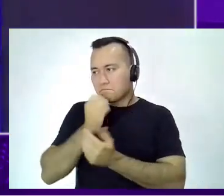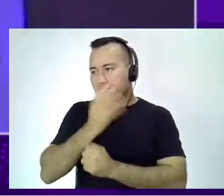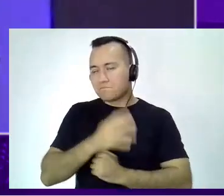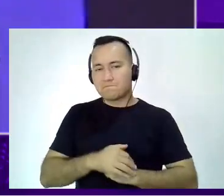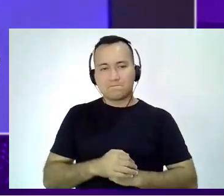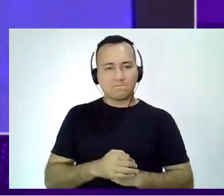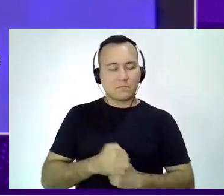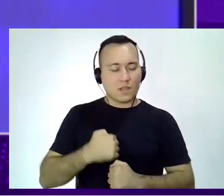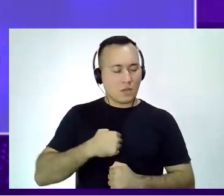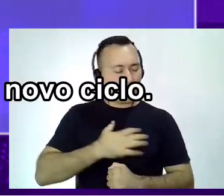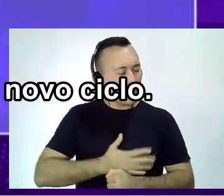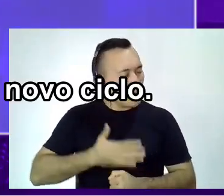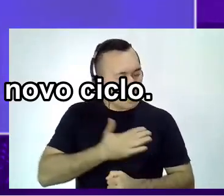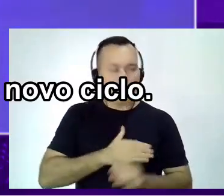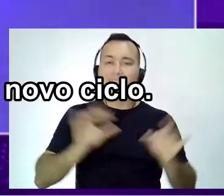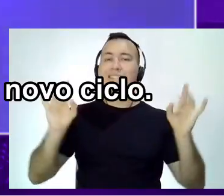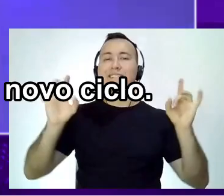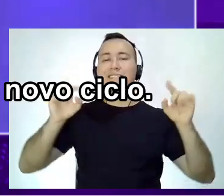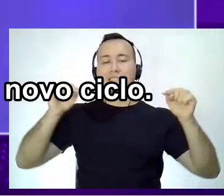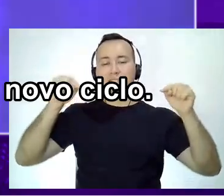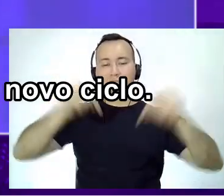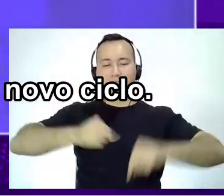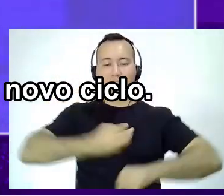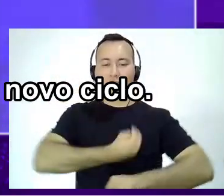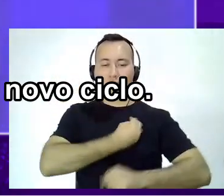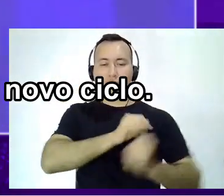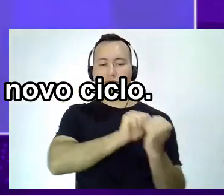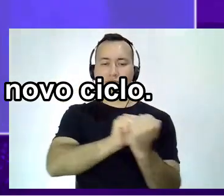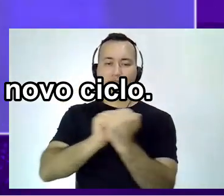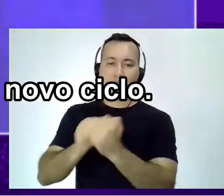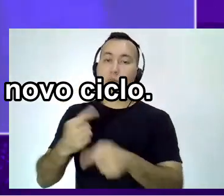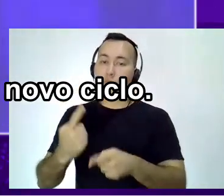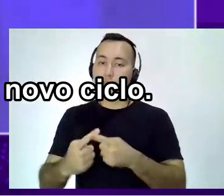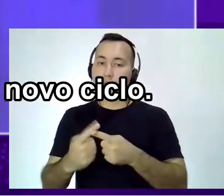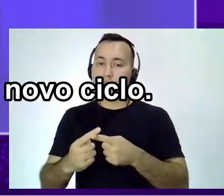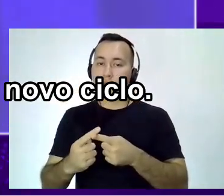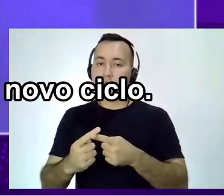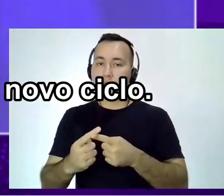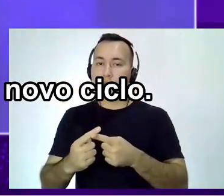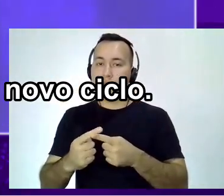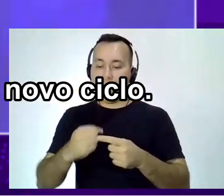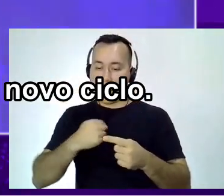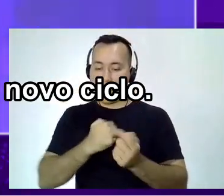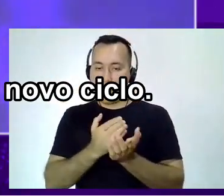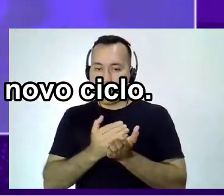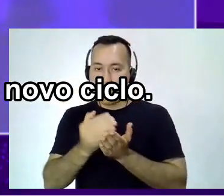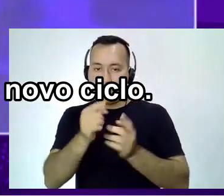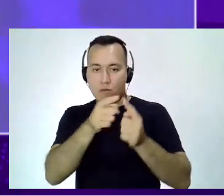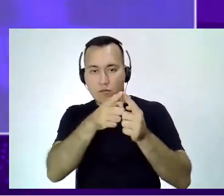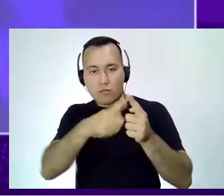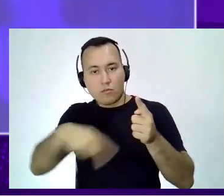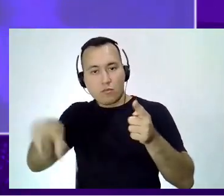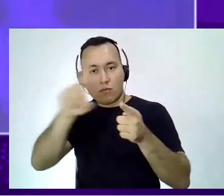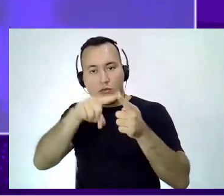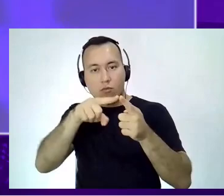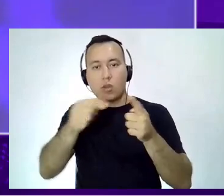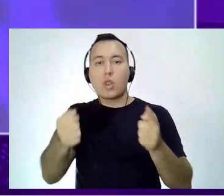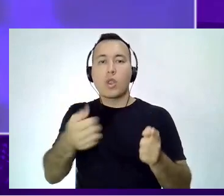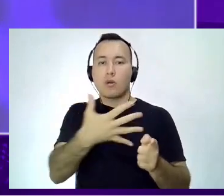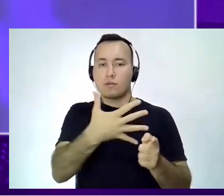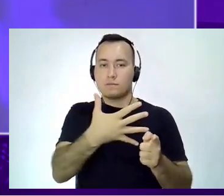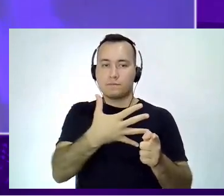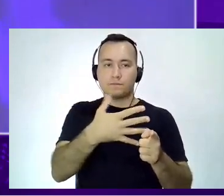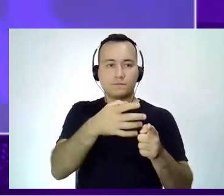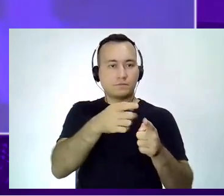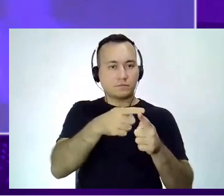na verdade, iniciando um novo ciclo. E eu queria falar para vocês sobre a importância, né, de iniciar novos ciclos. Como que estamos